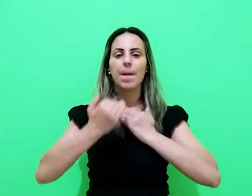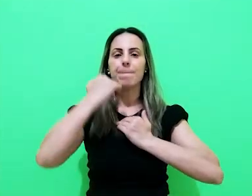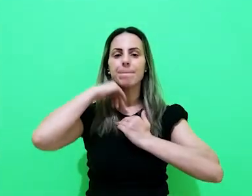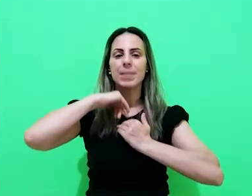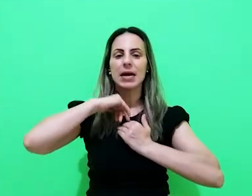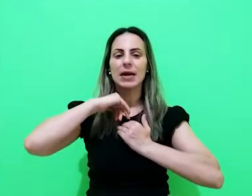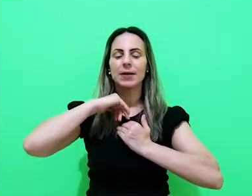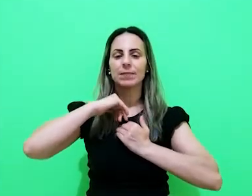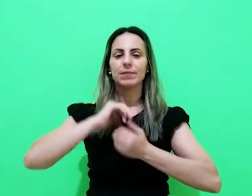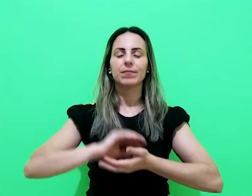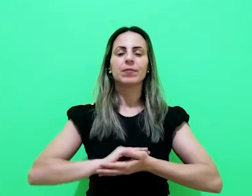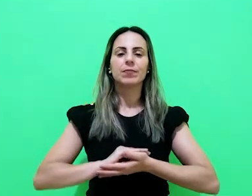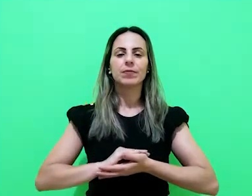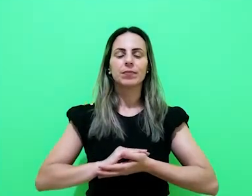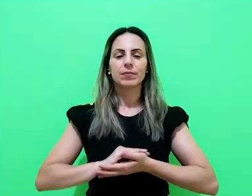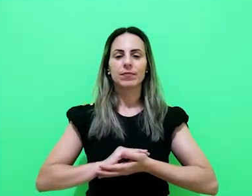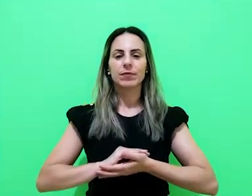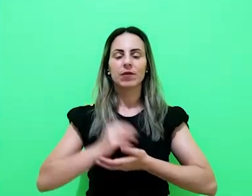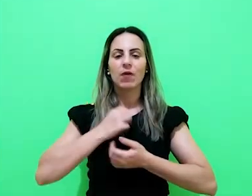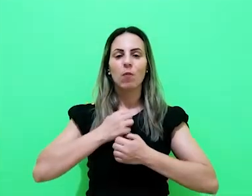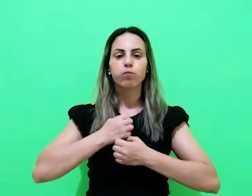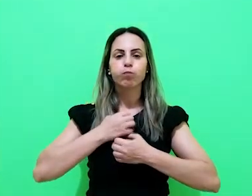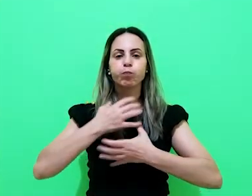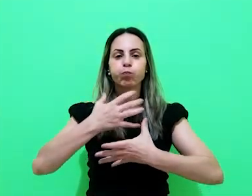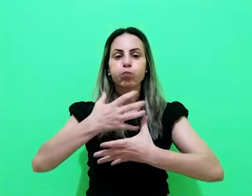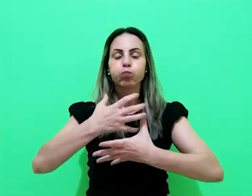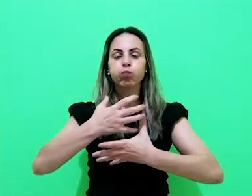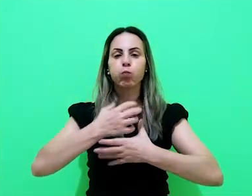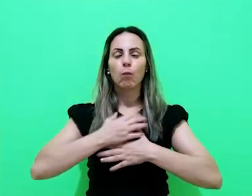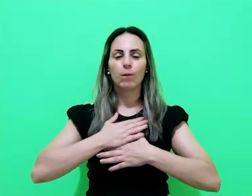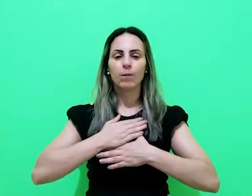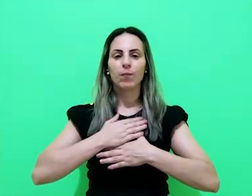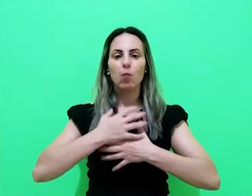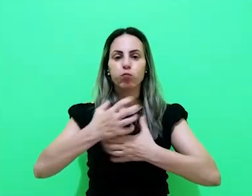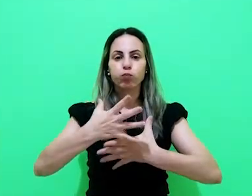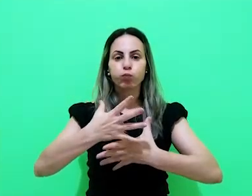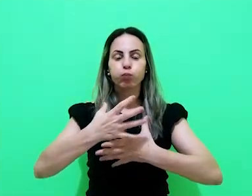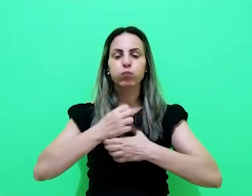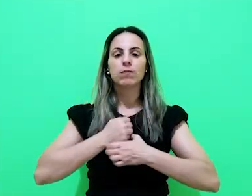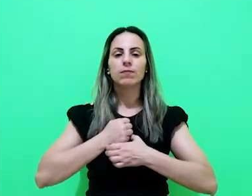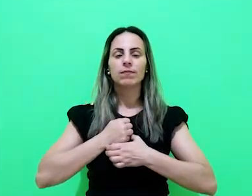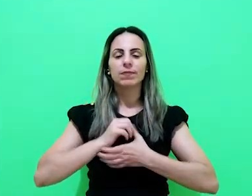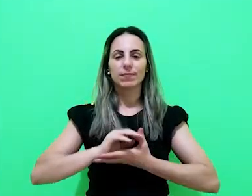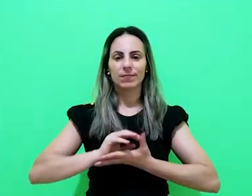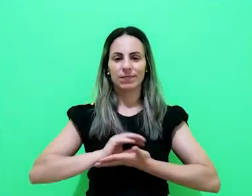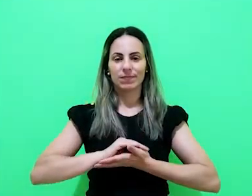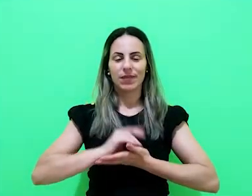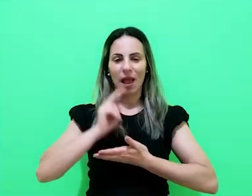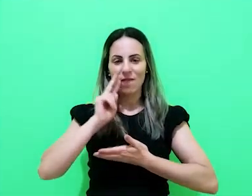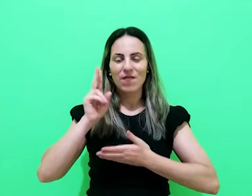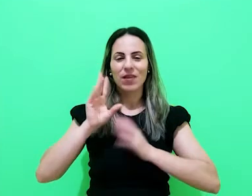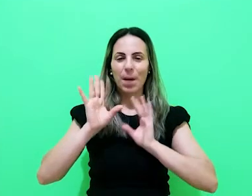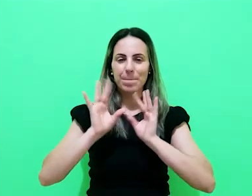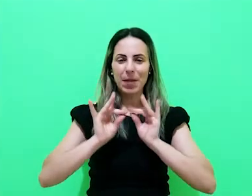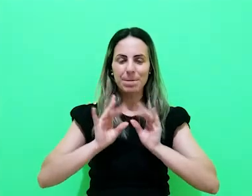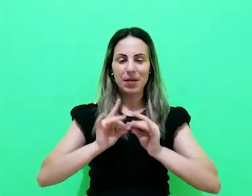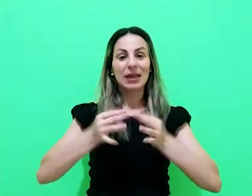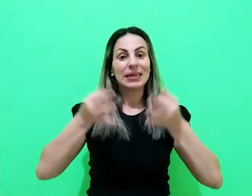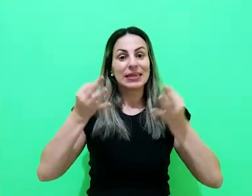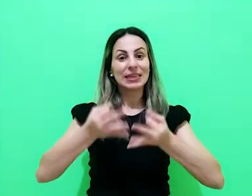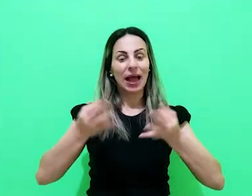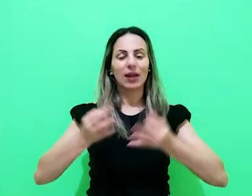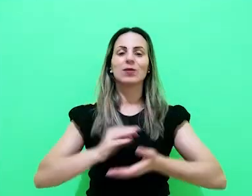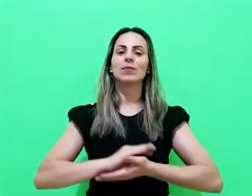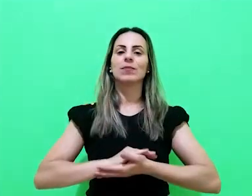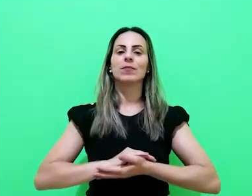traqueia. Eu vou insuflar esse balão dessa cânula e vou fazer a fixação da cânula adequadamente,